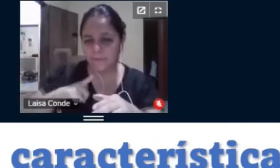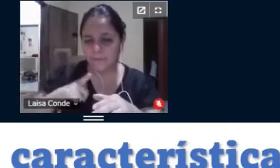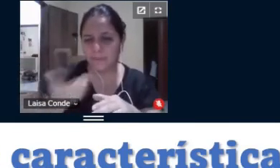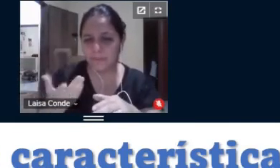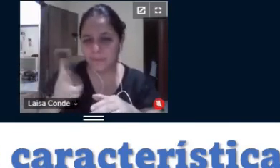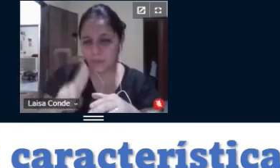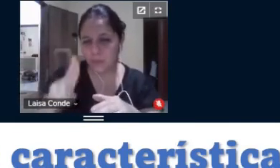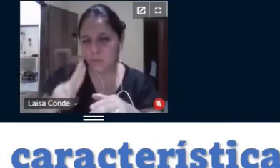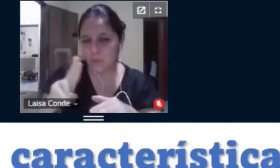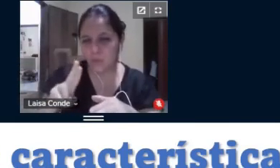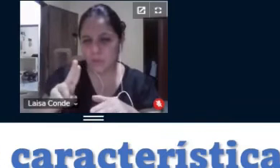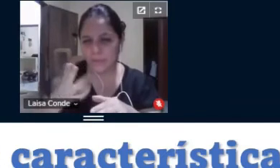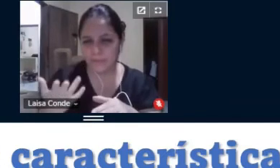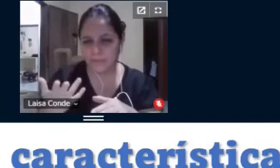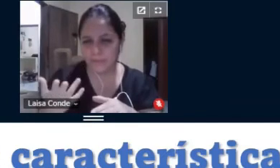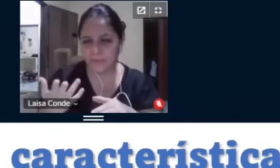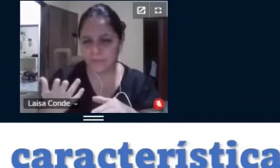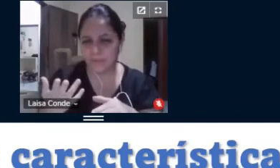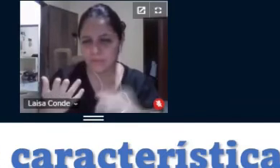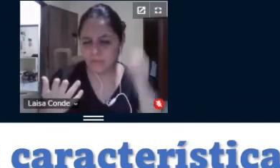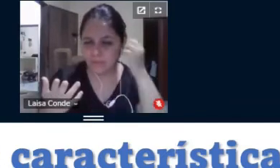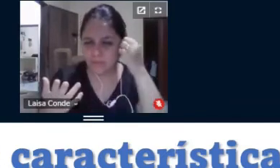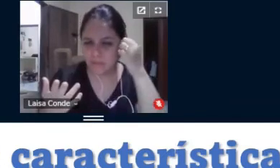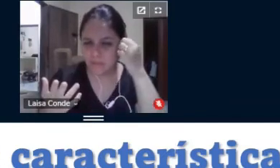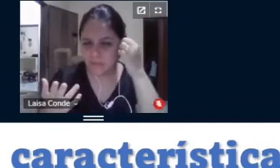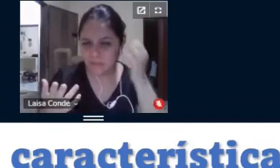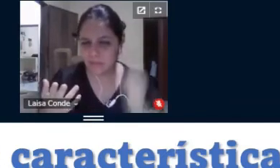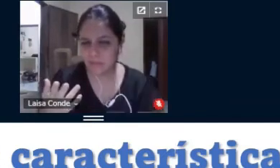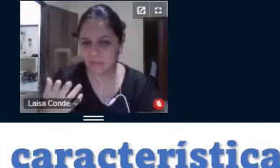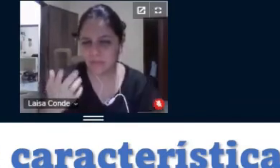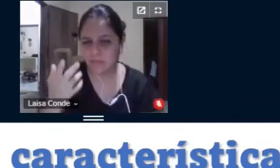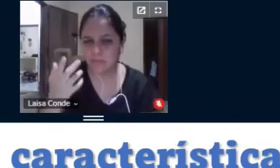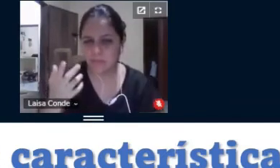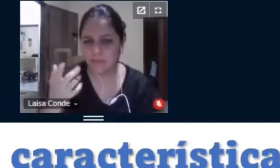Ela não seja de fácil evaporação.